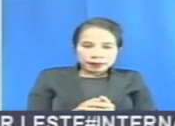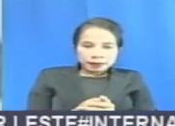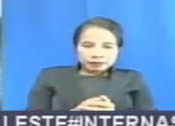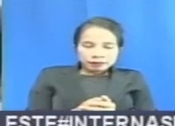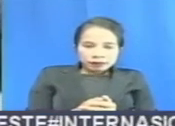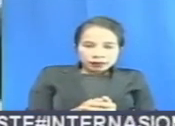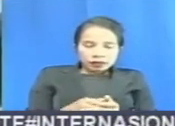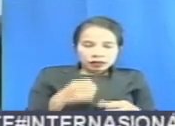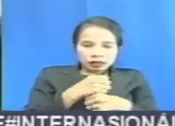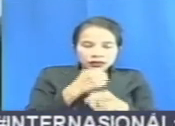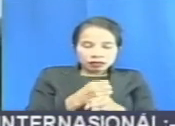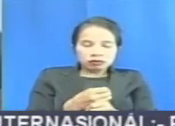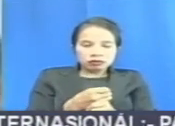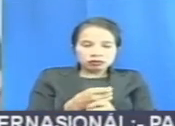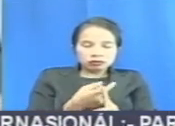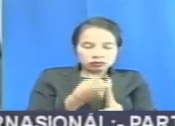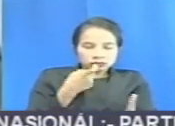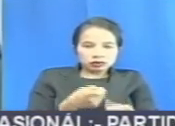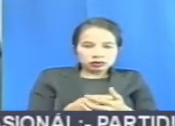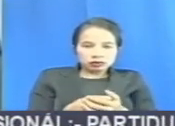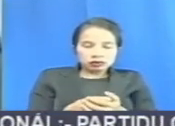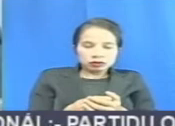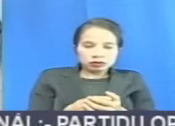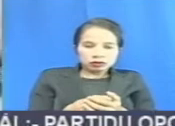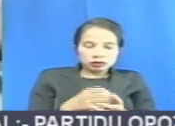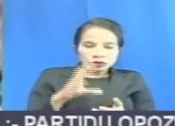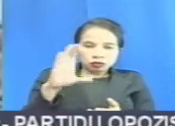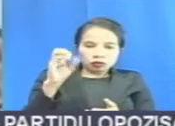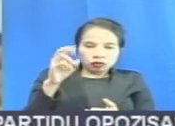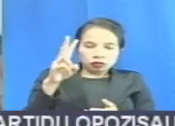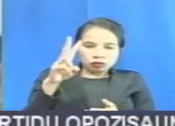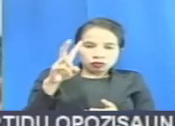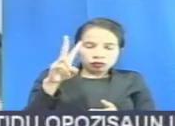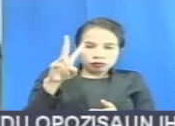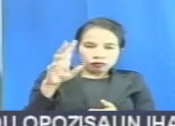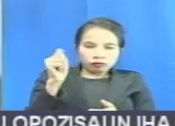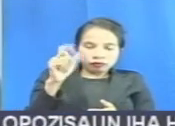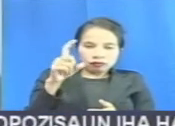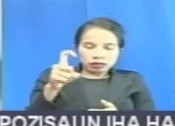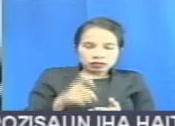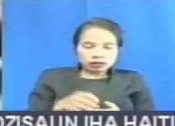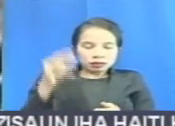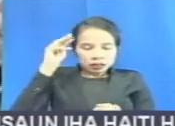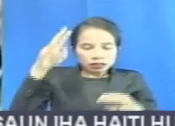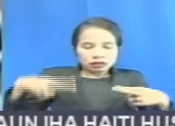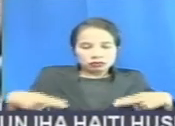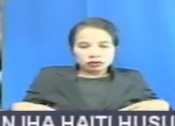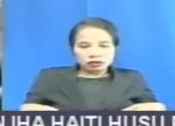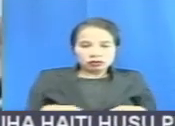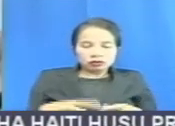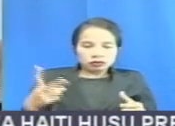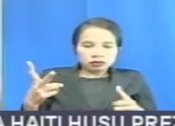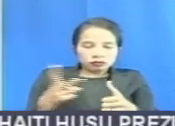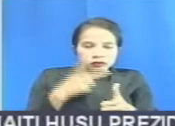halo Lihusi COVAX no né Ministério da Saúde no Vice